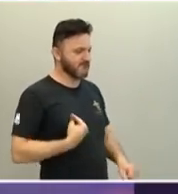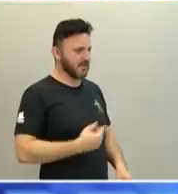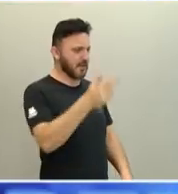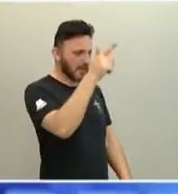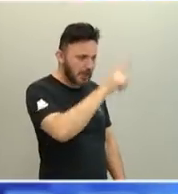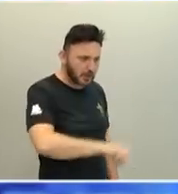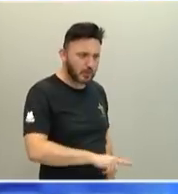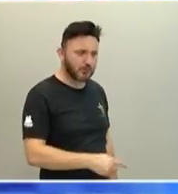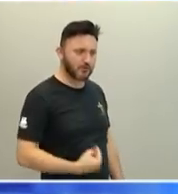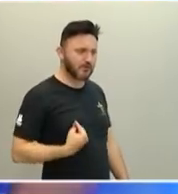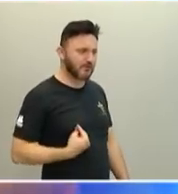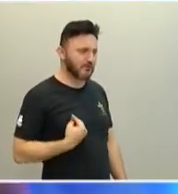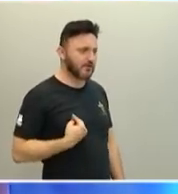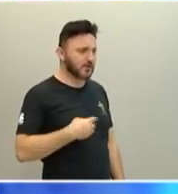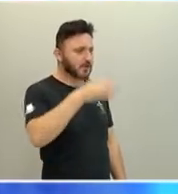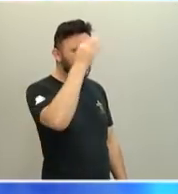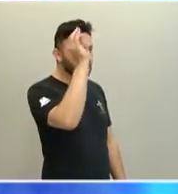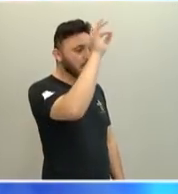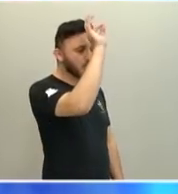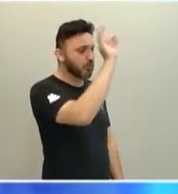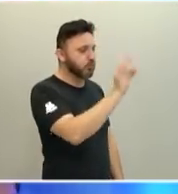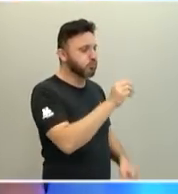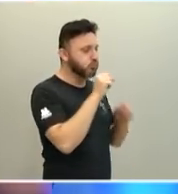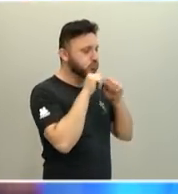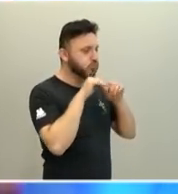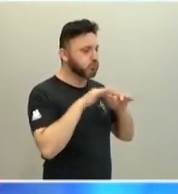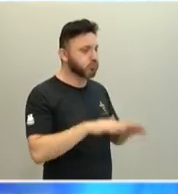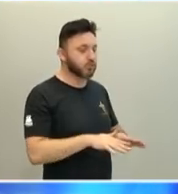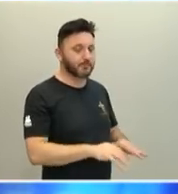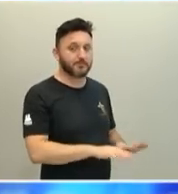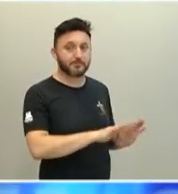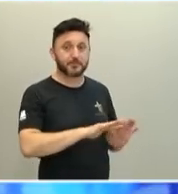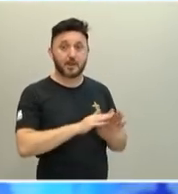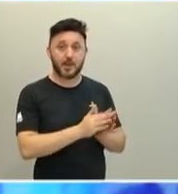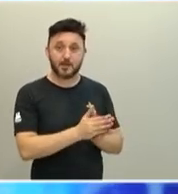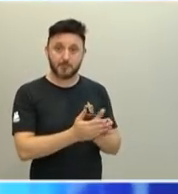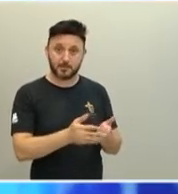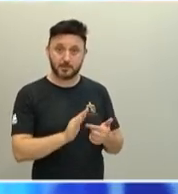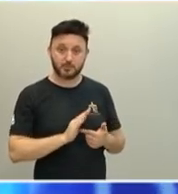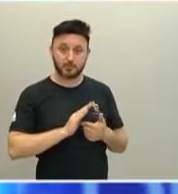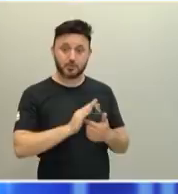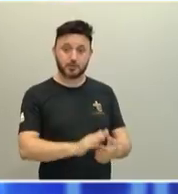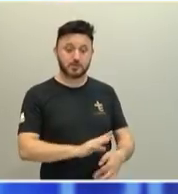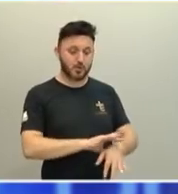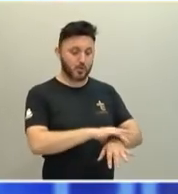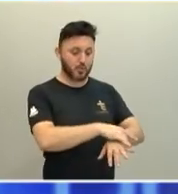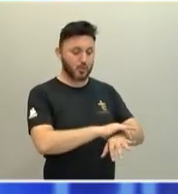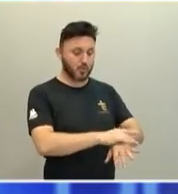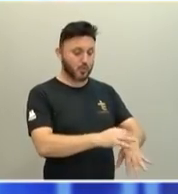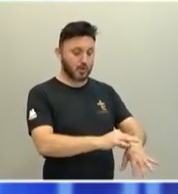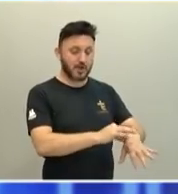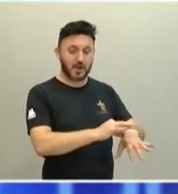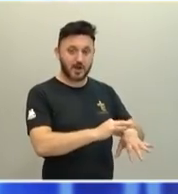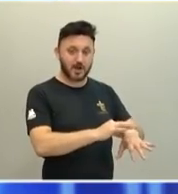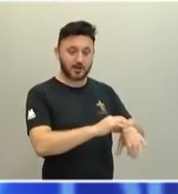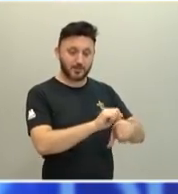que eles recebam a vida. E diz a Bíblia que aqueles ossos secos que receberam carne, músculo e pele se levantam com um